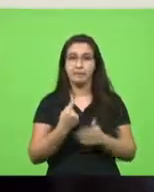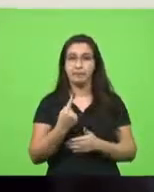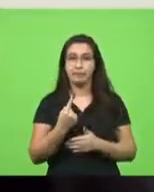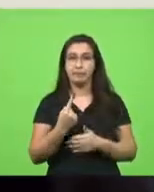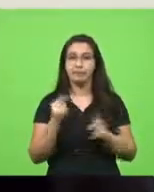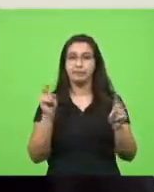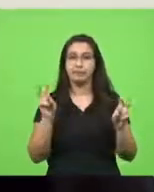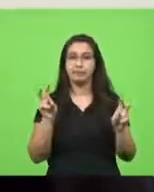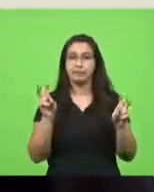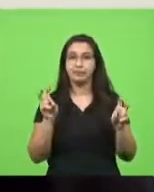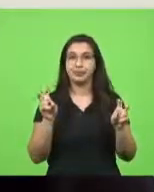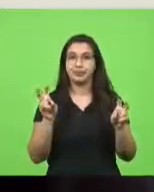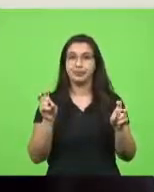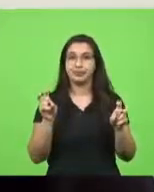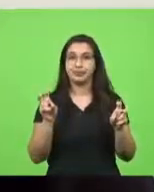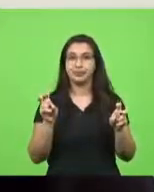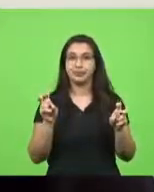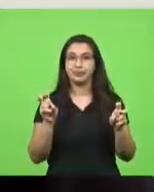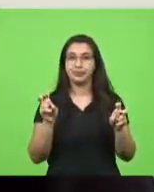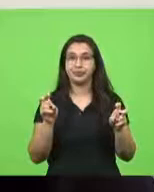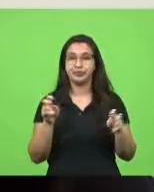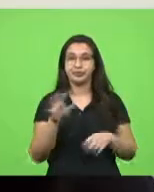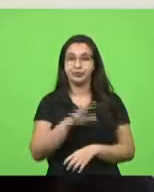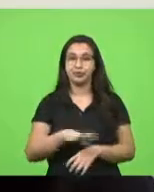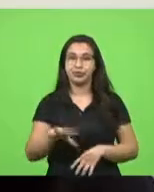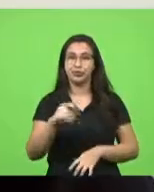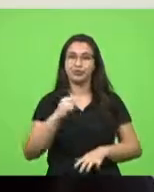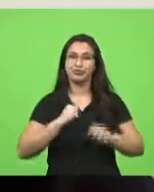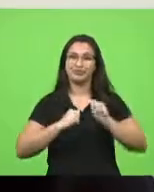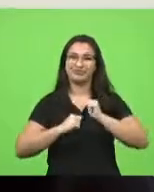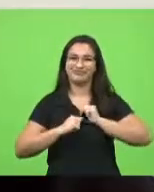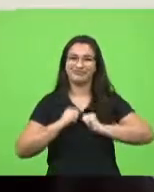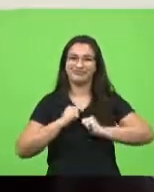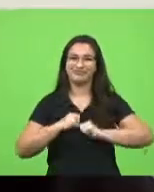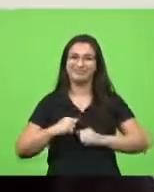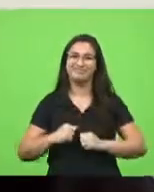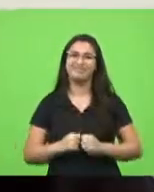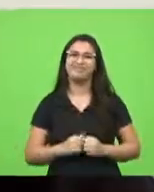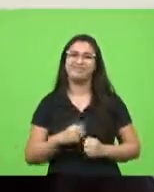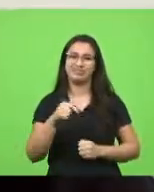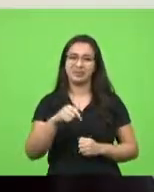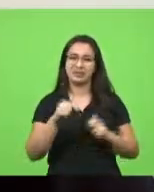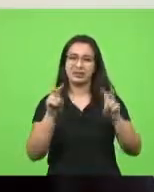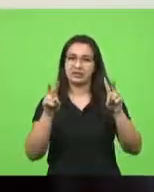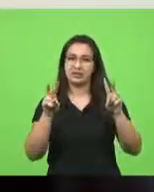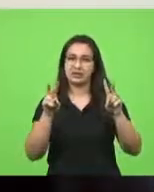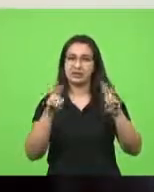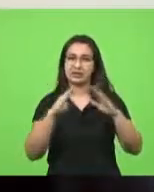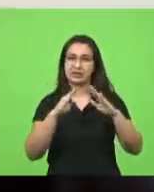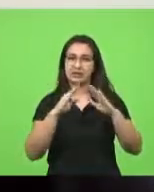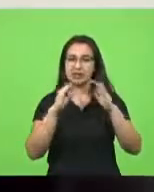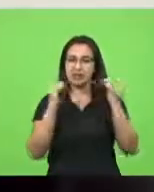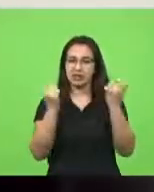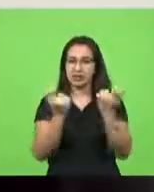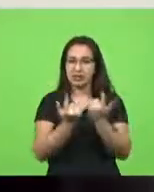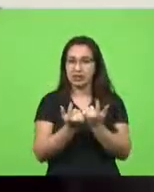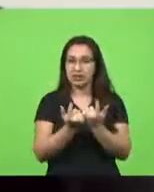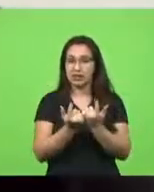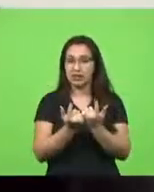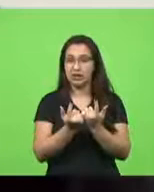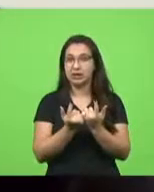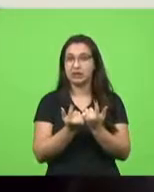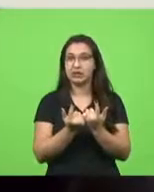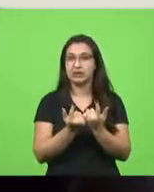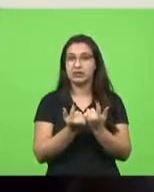tema que tem nos angustiado bastante e que esta Casa Legislativa, inclusive,